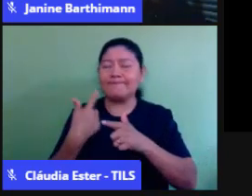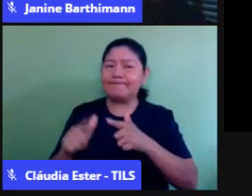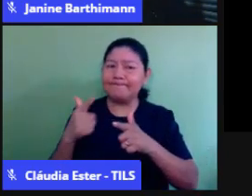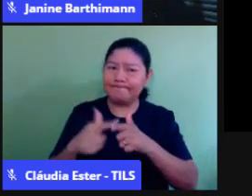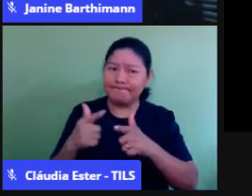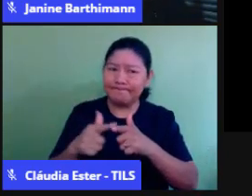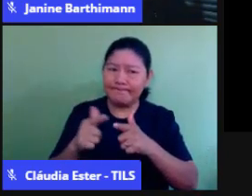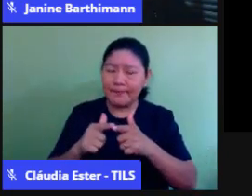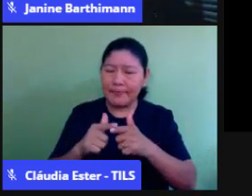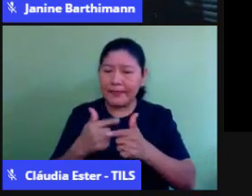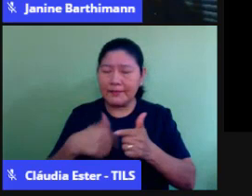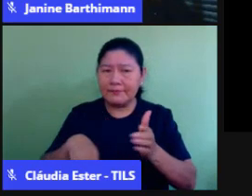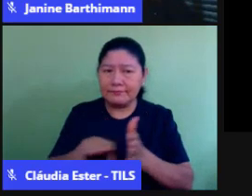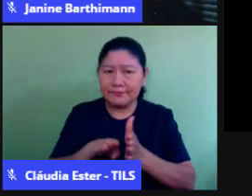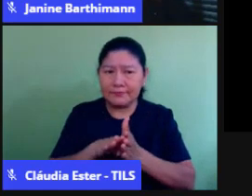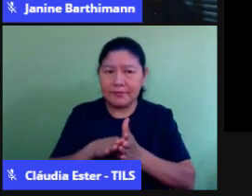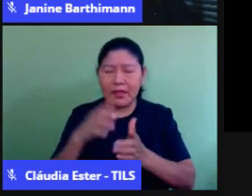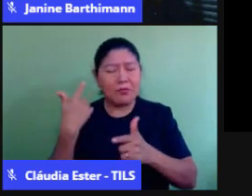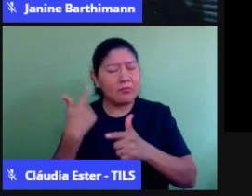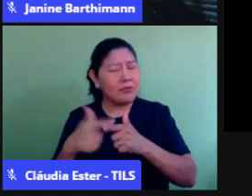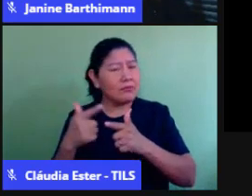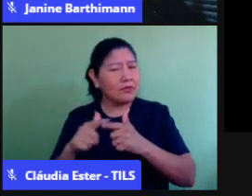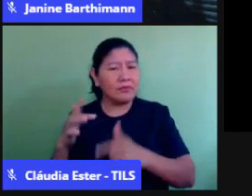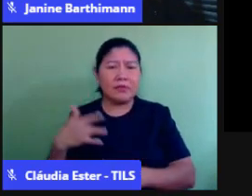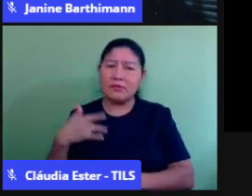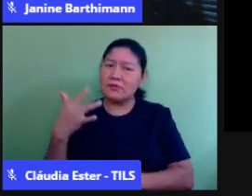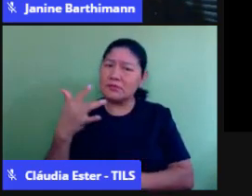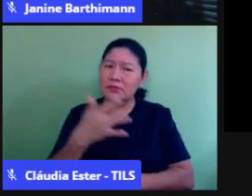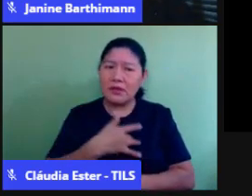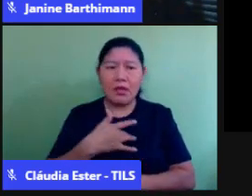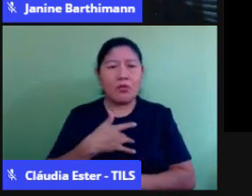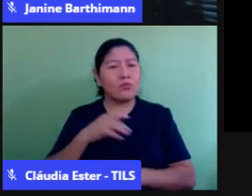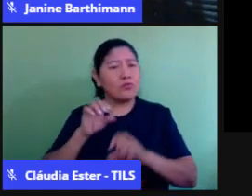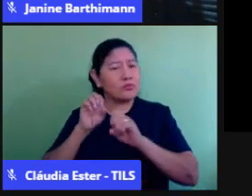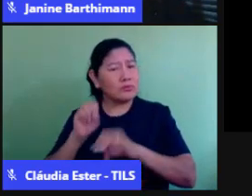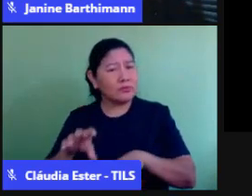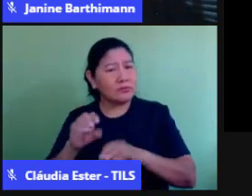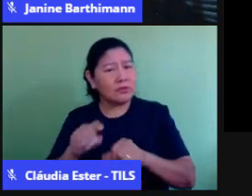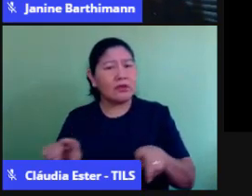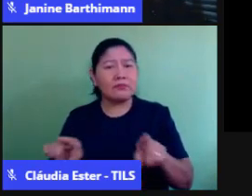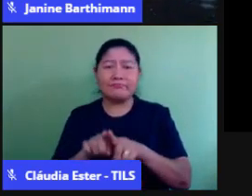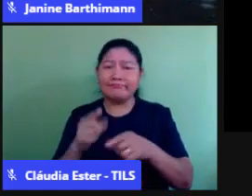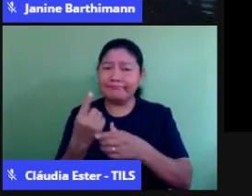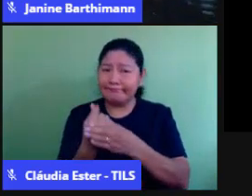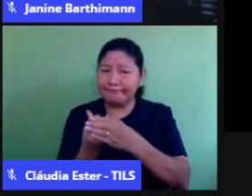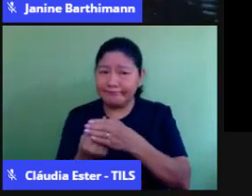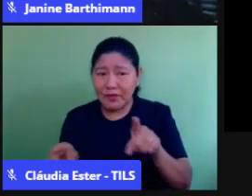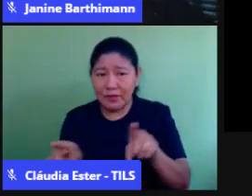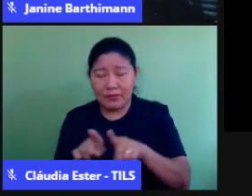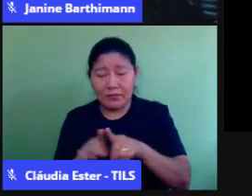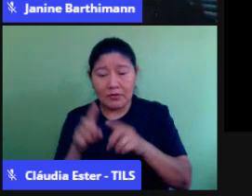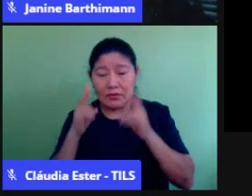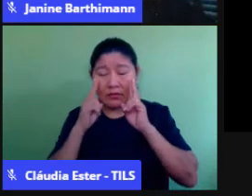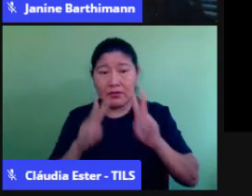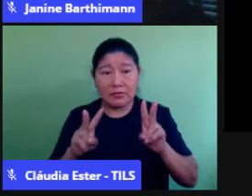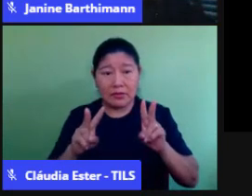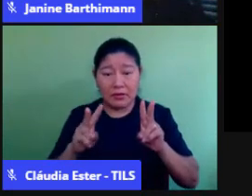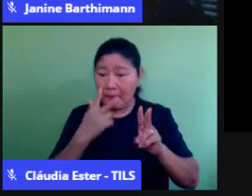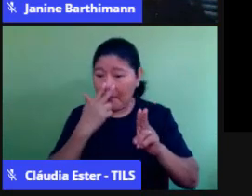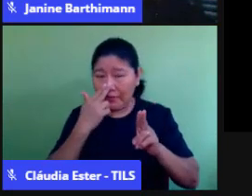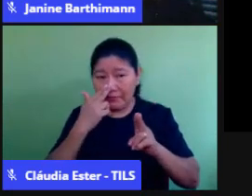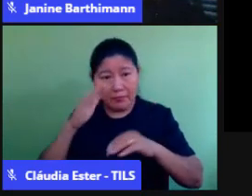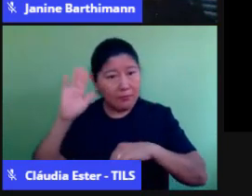de saúde, educação, previdência social, elas se aprofundam, né? De maneira que,